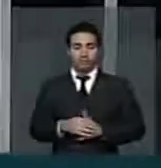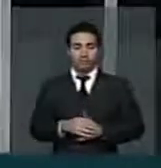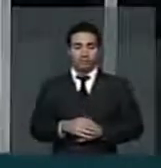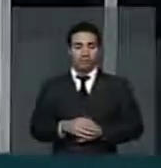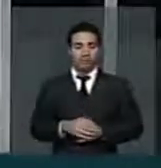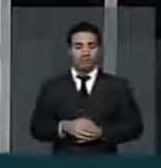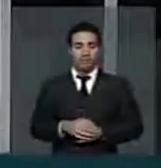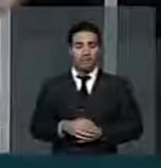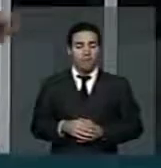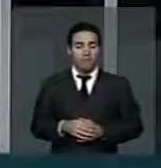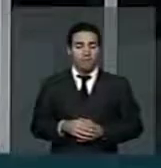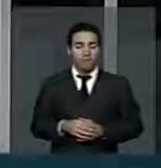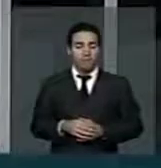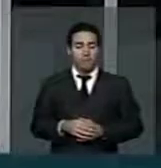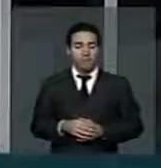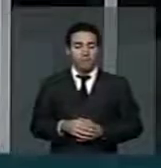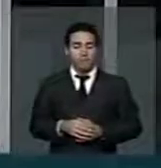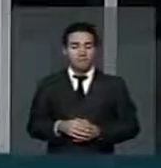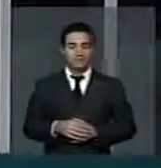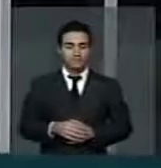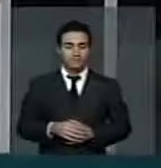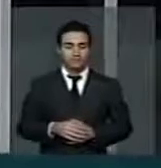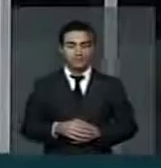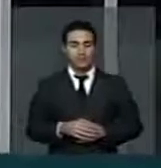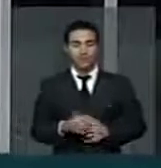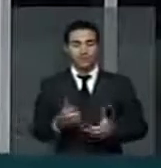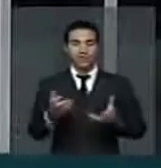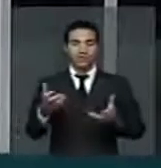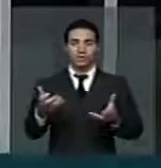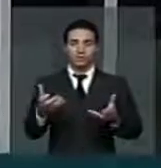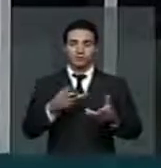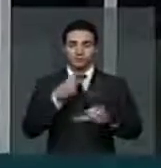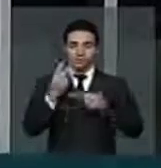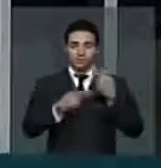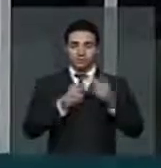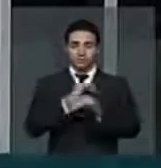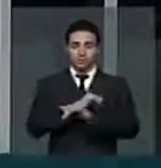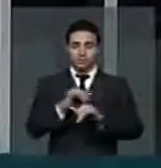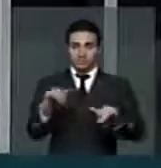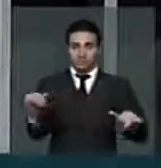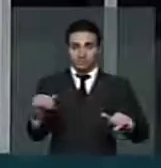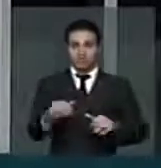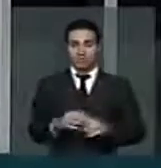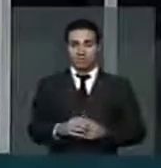senhores, quero aqui reafirmar, tomara que nem esta